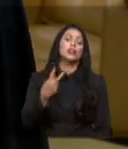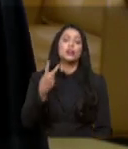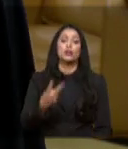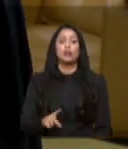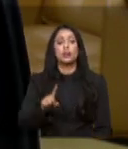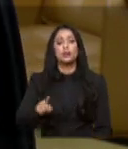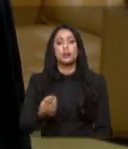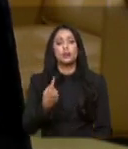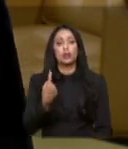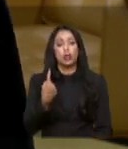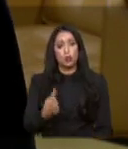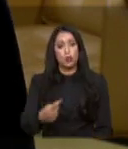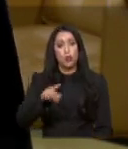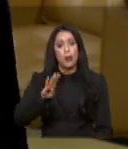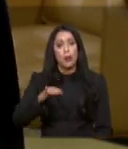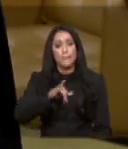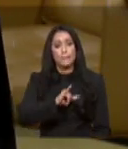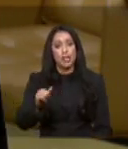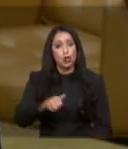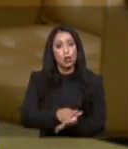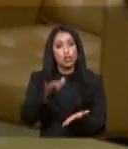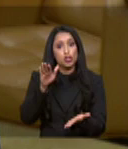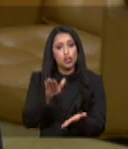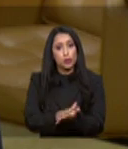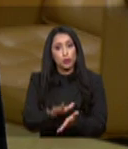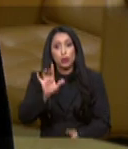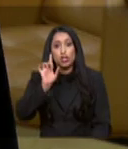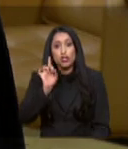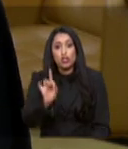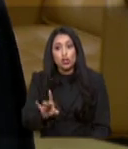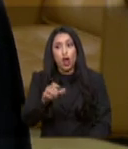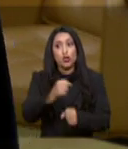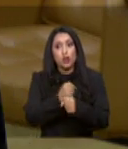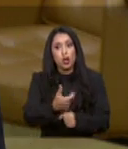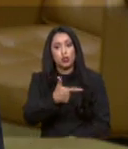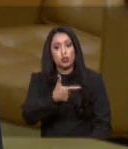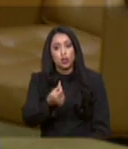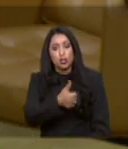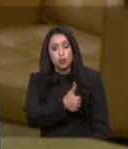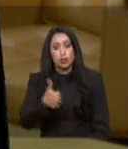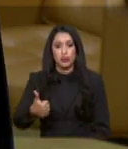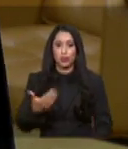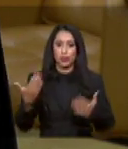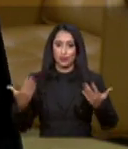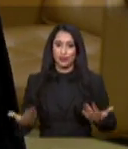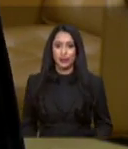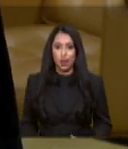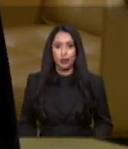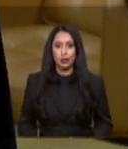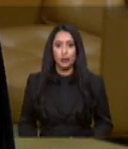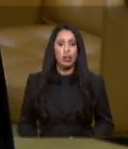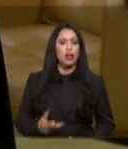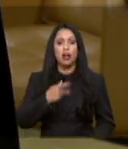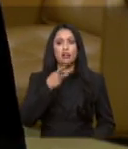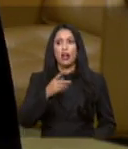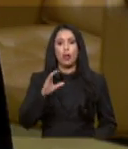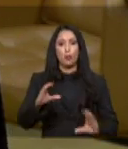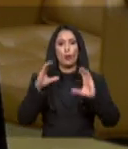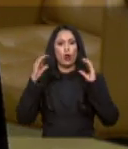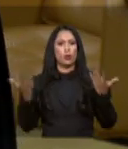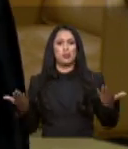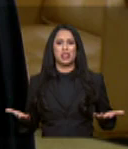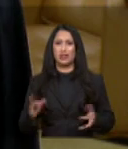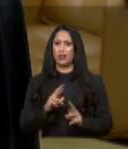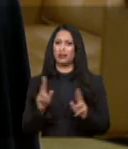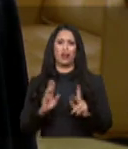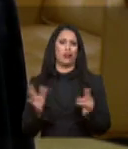2,1 bilhões de reais em multas, repito, só no ano de 2021. Portanto, não há que se falar em qualquer omissão, muito